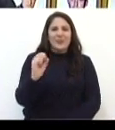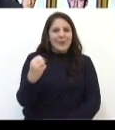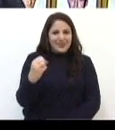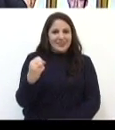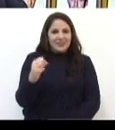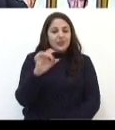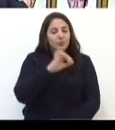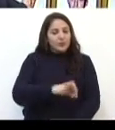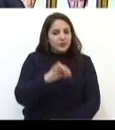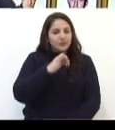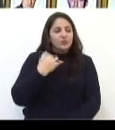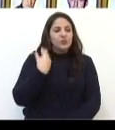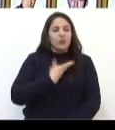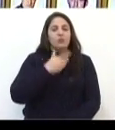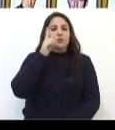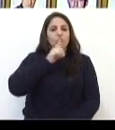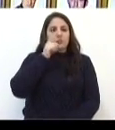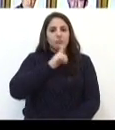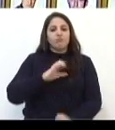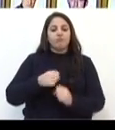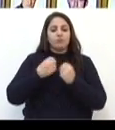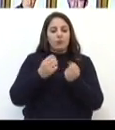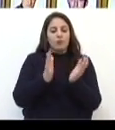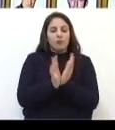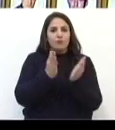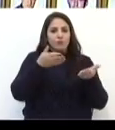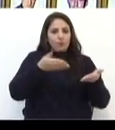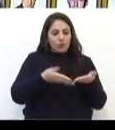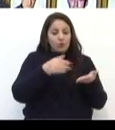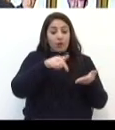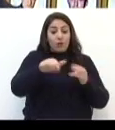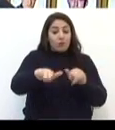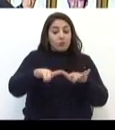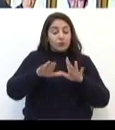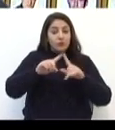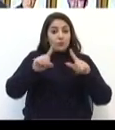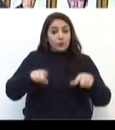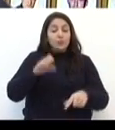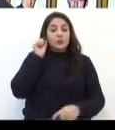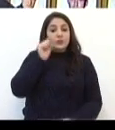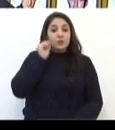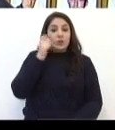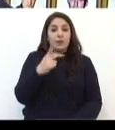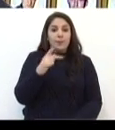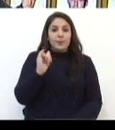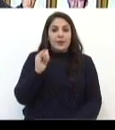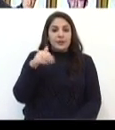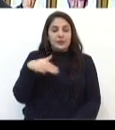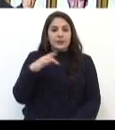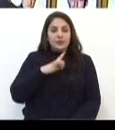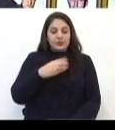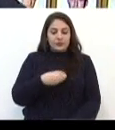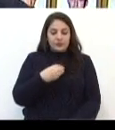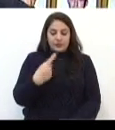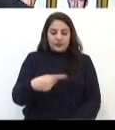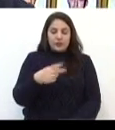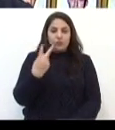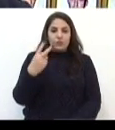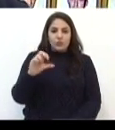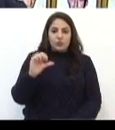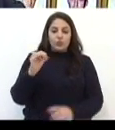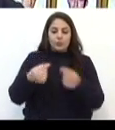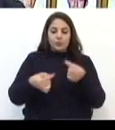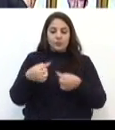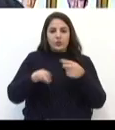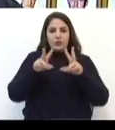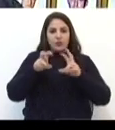Então é aí que está a importância de nós termos também o nosso fórum. Aqui é uma audiência pública que o senador Paim estará vindo dia 29 para discutir